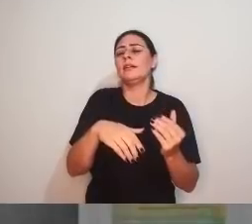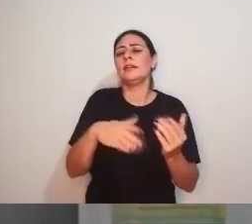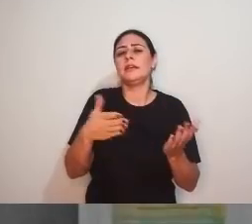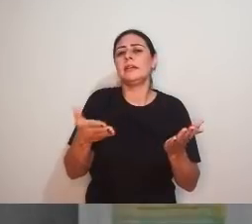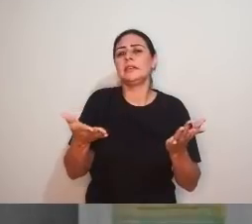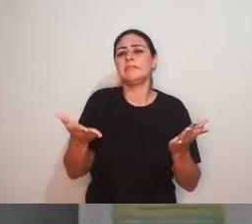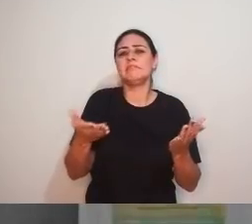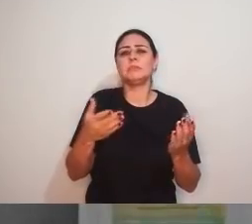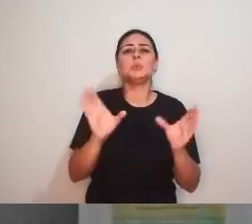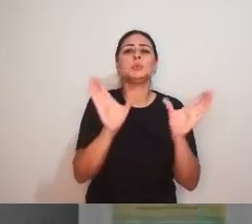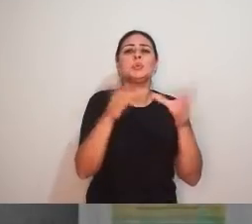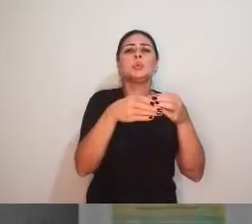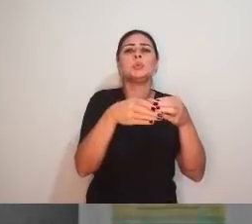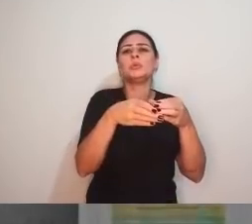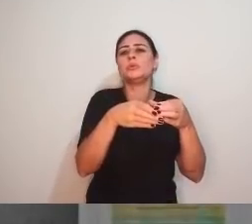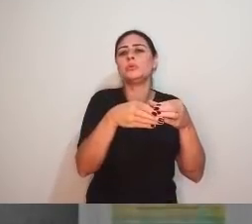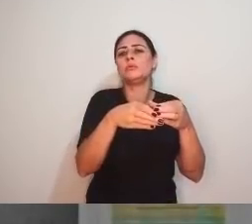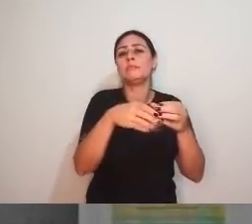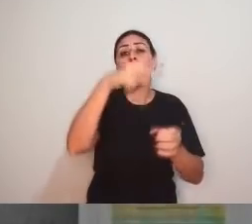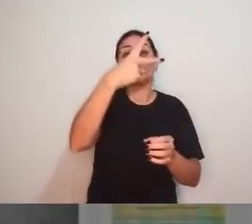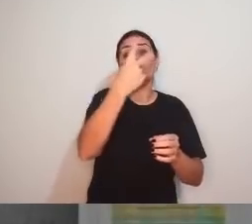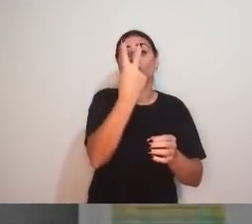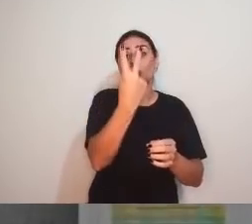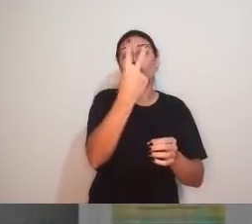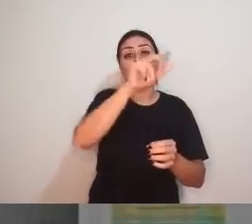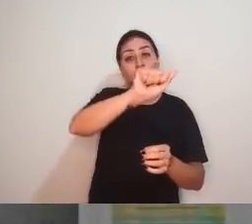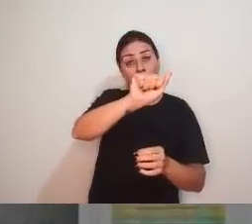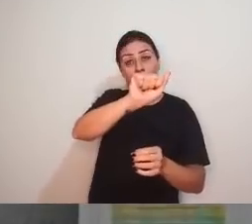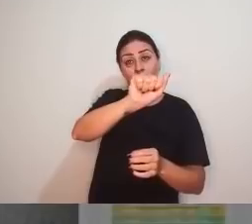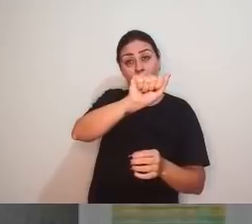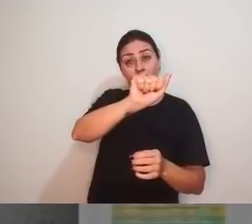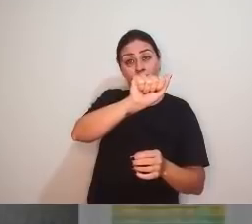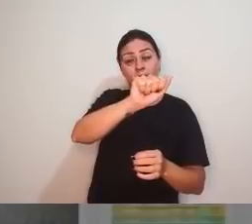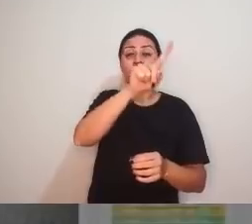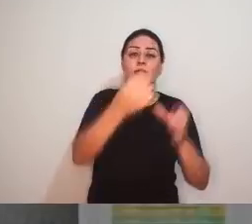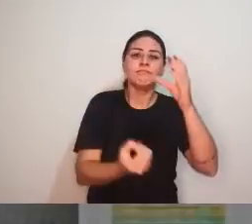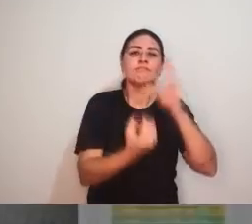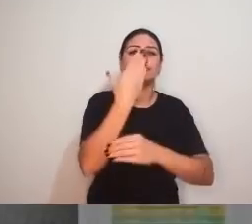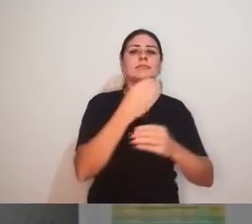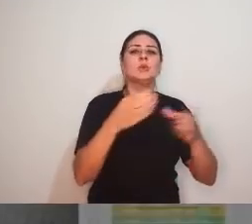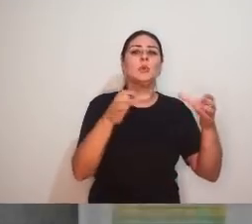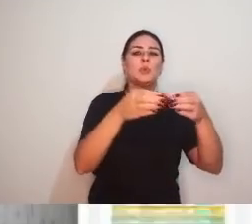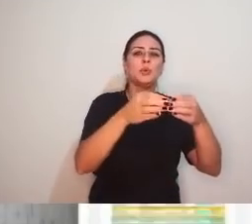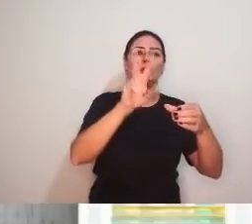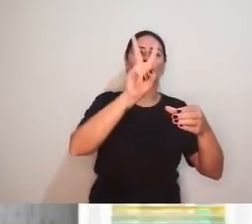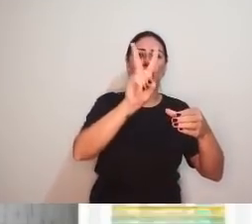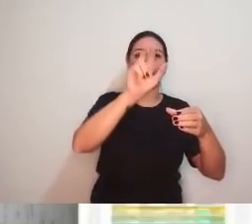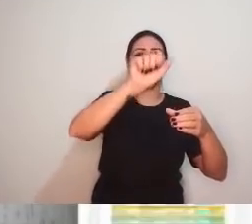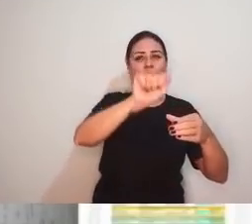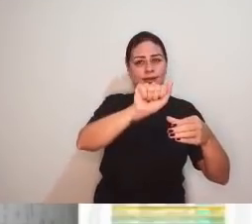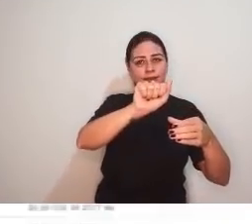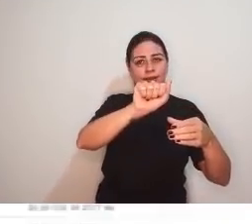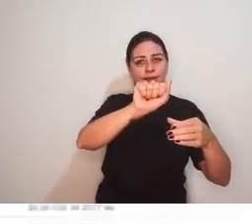pastinha, por exemplo, lá, né, a turma 2A, tá? Aí você